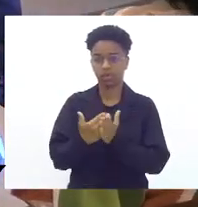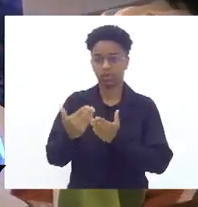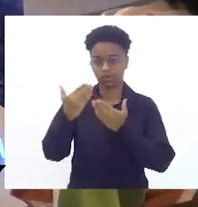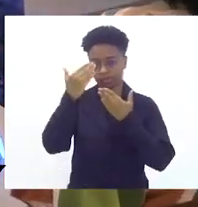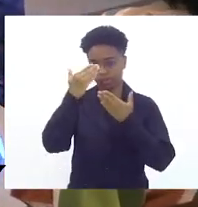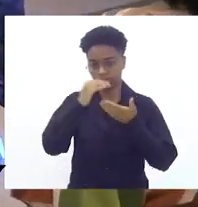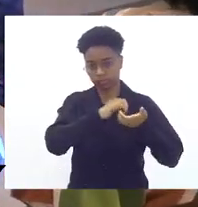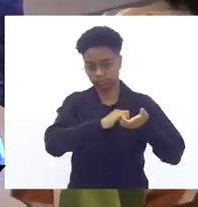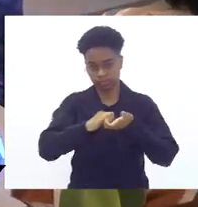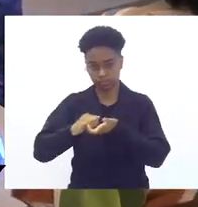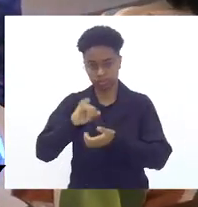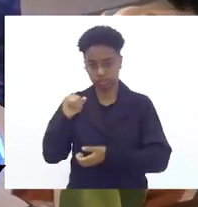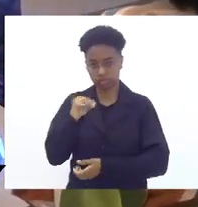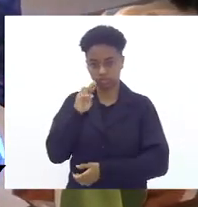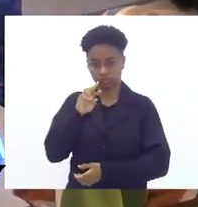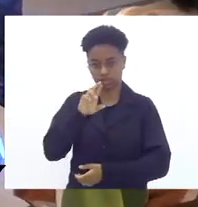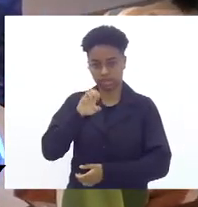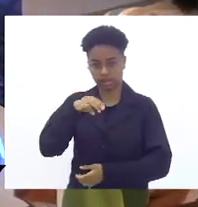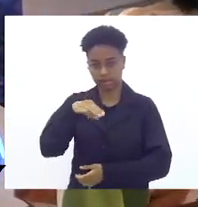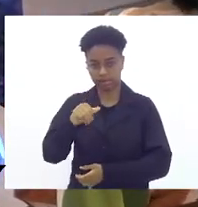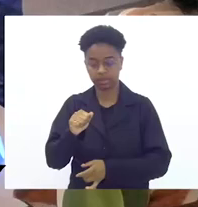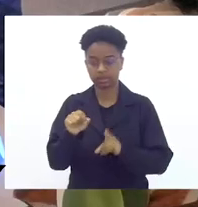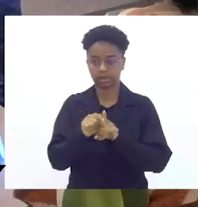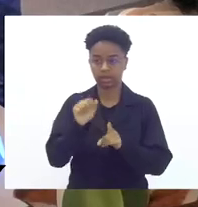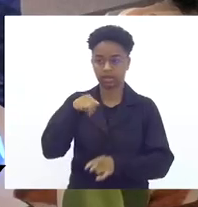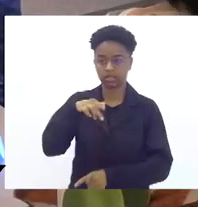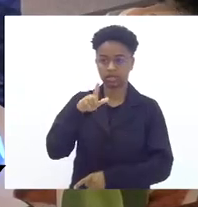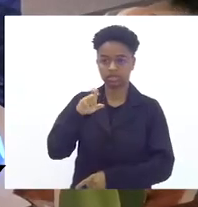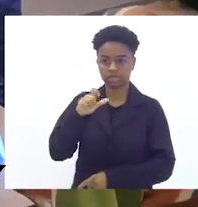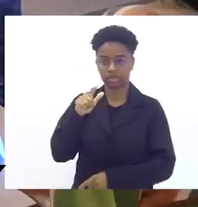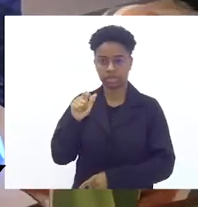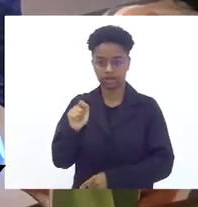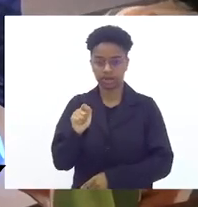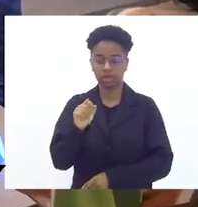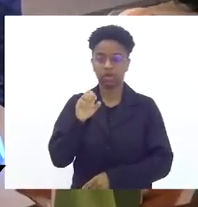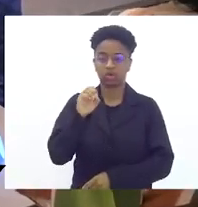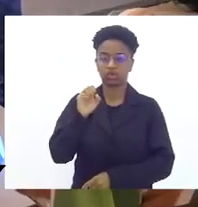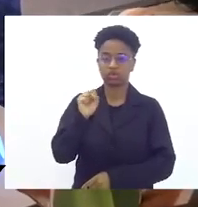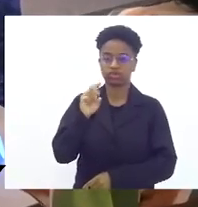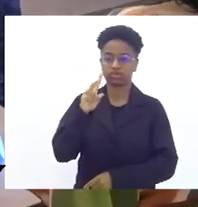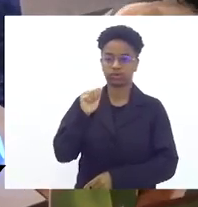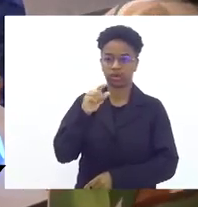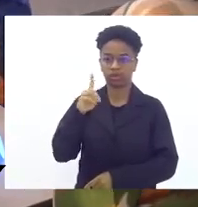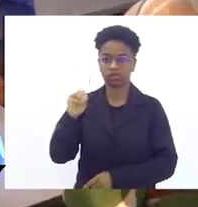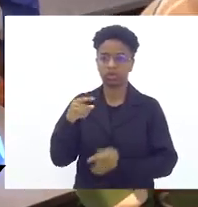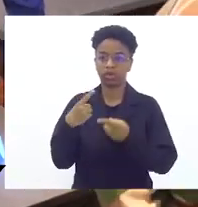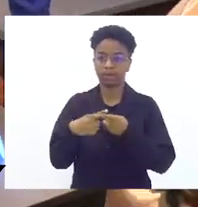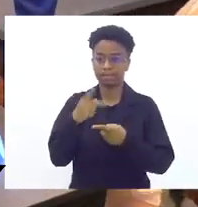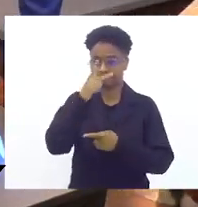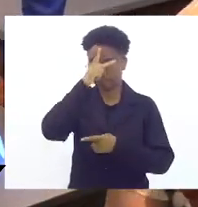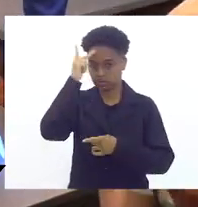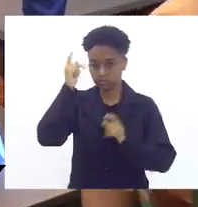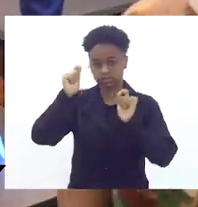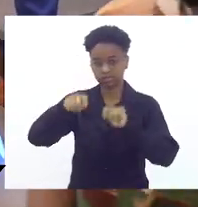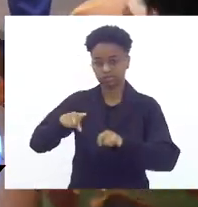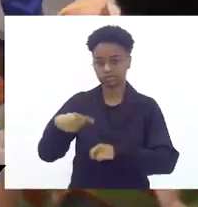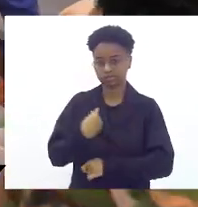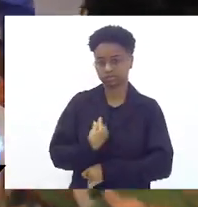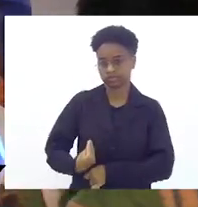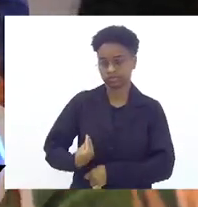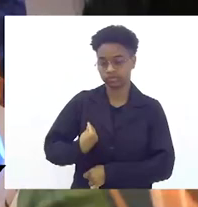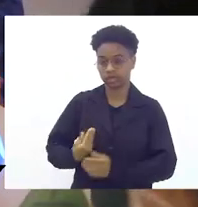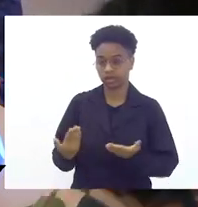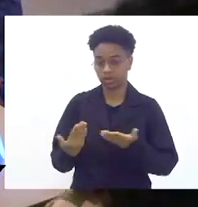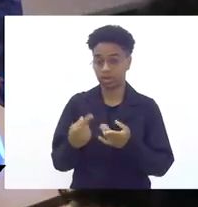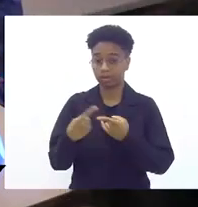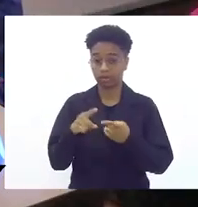Saúda naquele Jurema Dra Ângela Osvaldo que são pessoas que possibilitaram nossa existência né Eu sempre falo